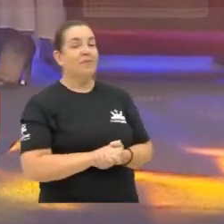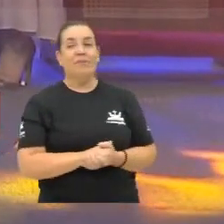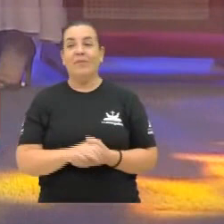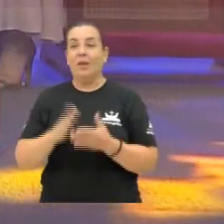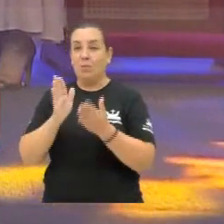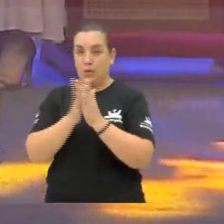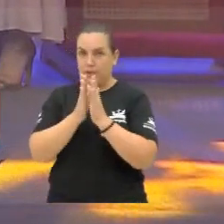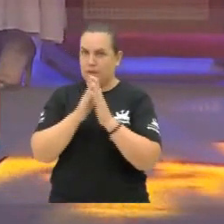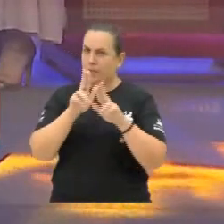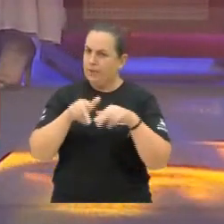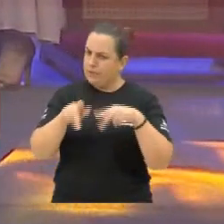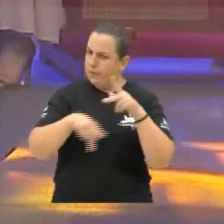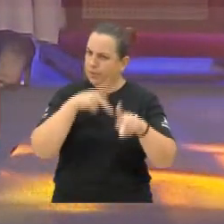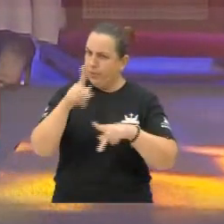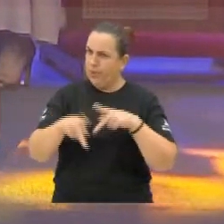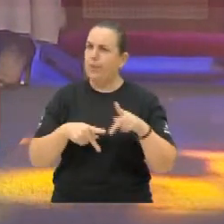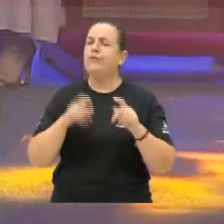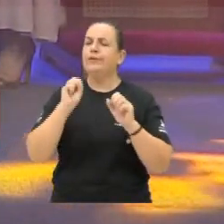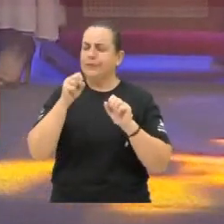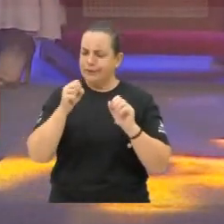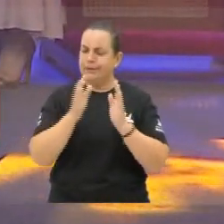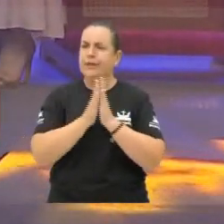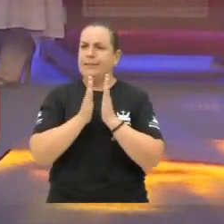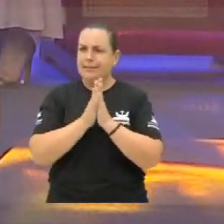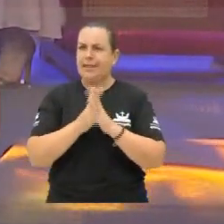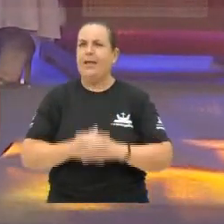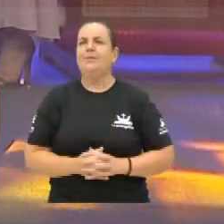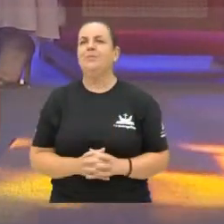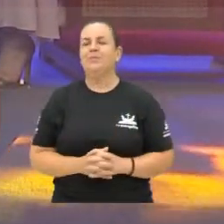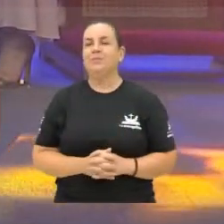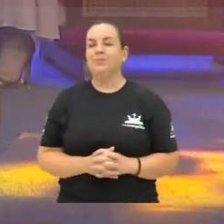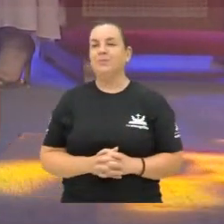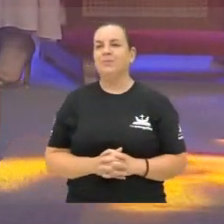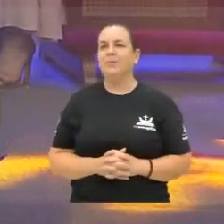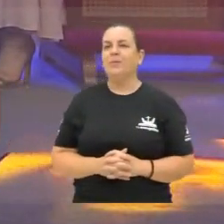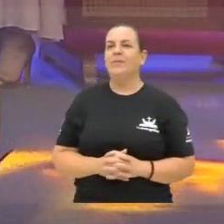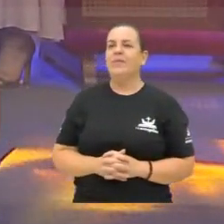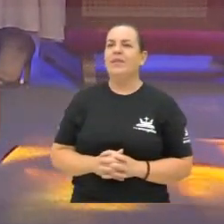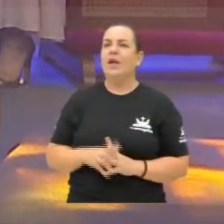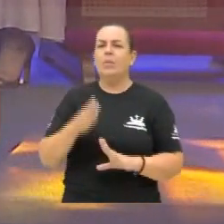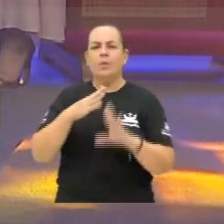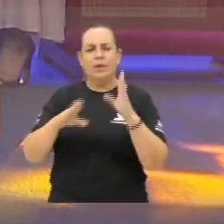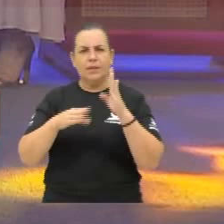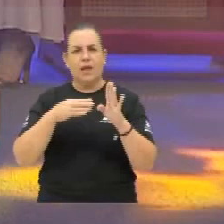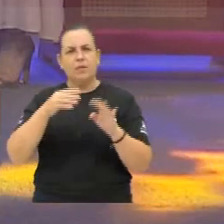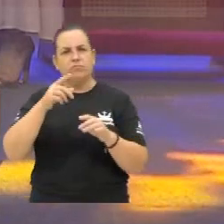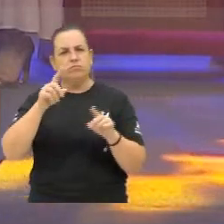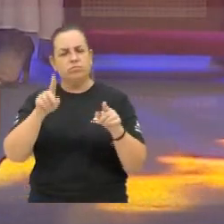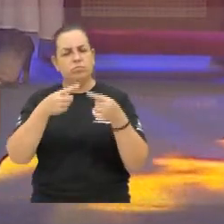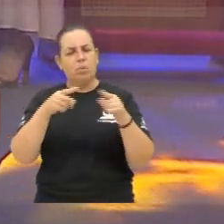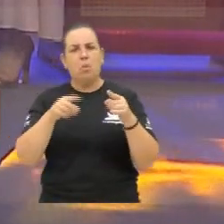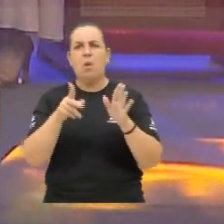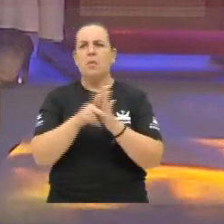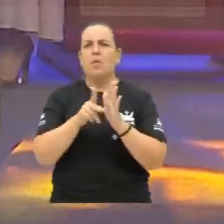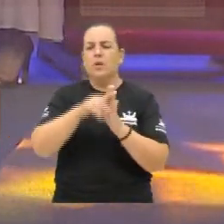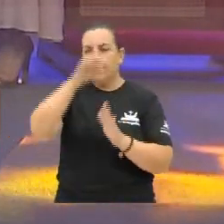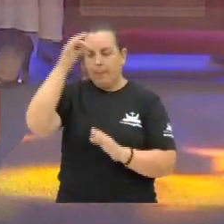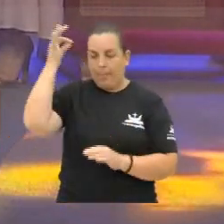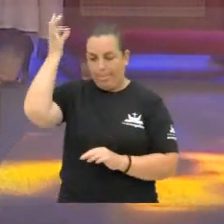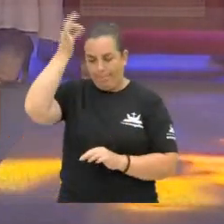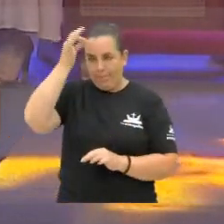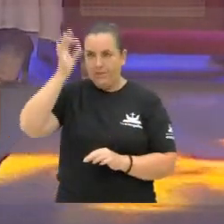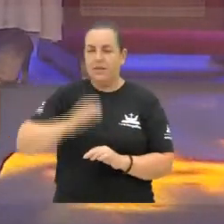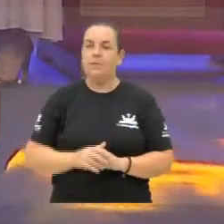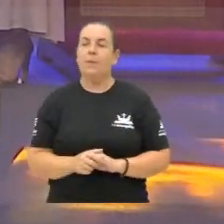esse povo? Vamos rezar, sim. Podemos cantar uma canção do Espírito Santo? Vamos cantar. Pode ir um pouquinho mais pro meio. Vamos ali,